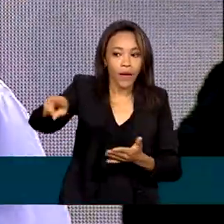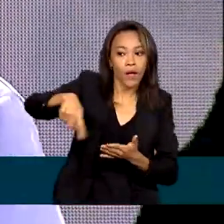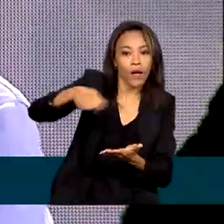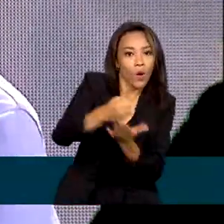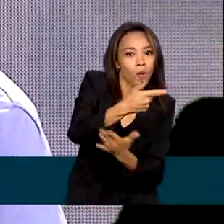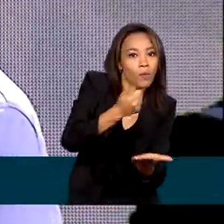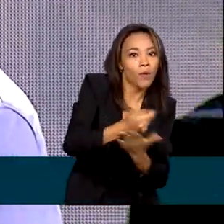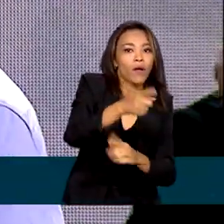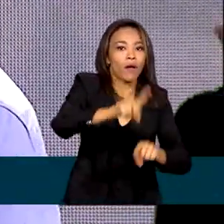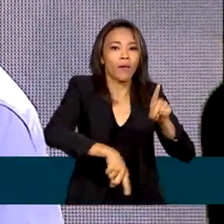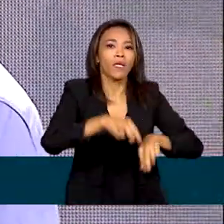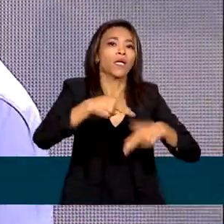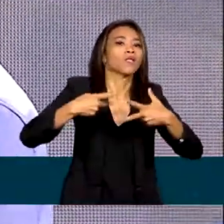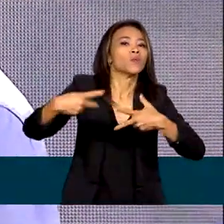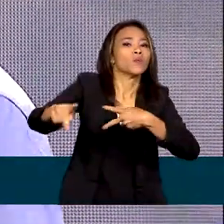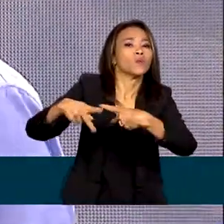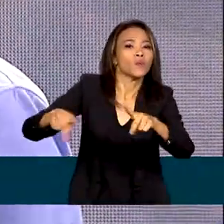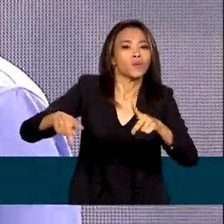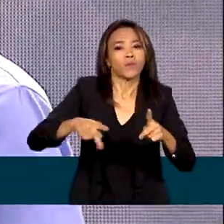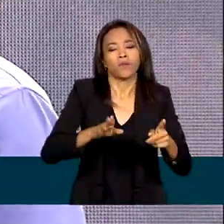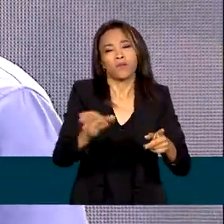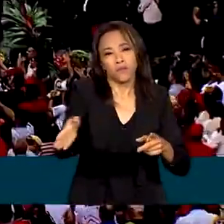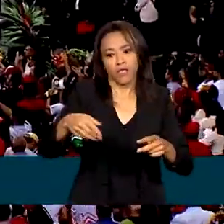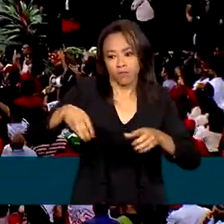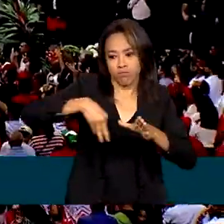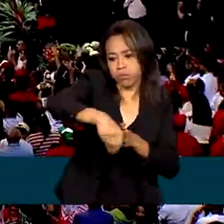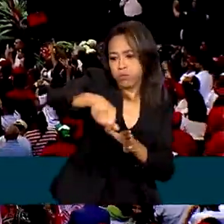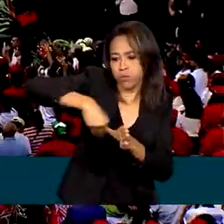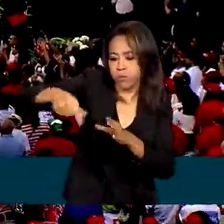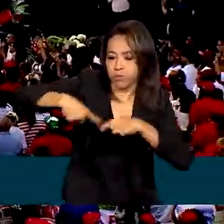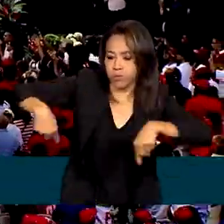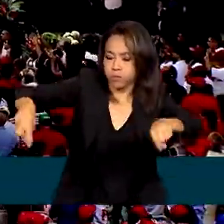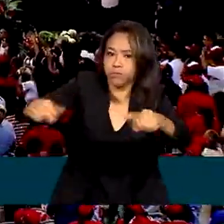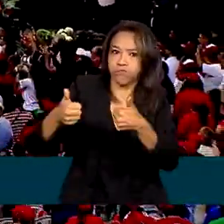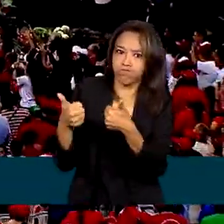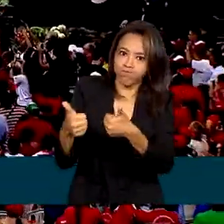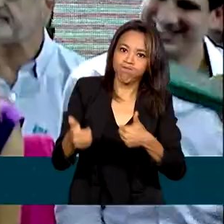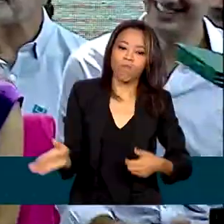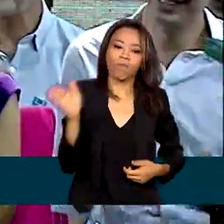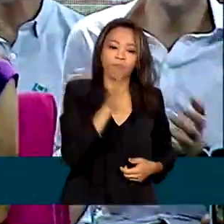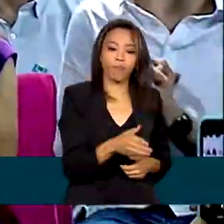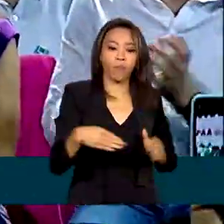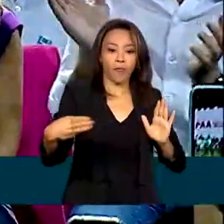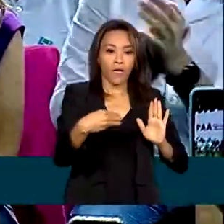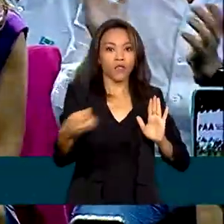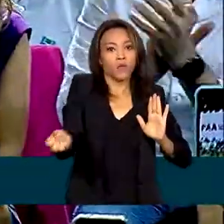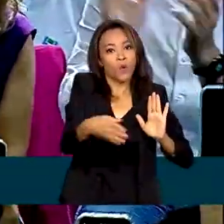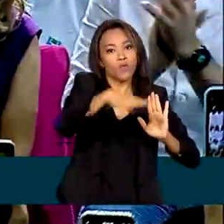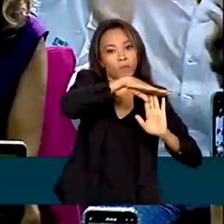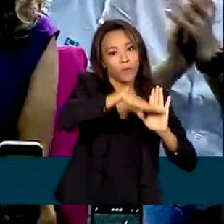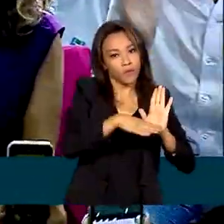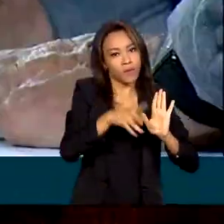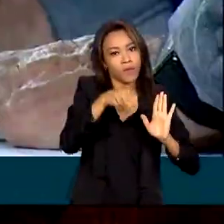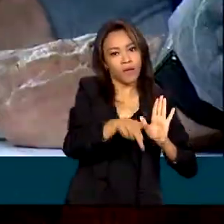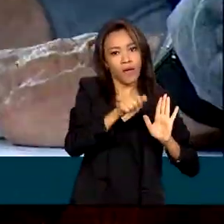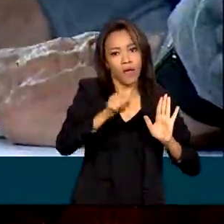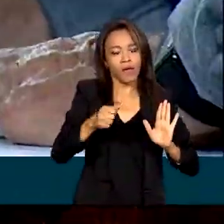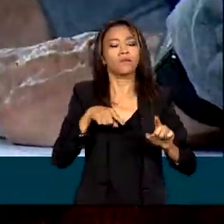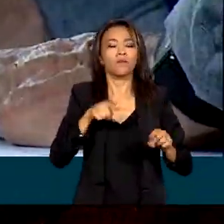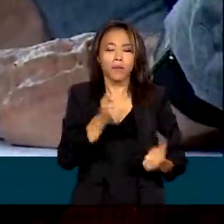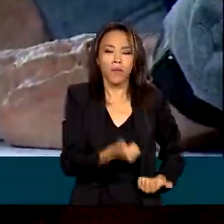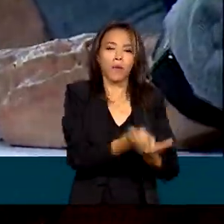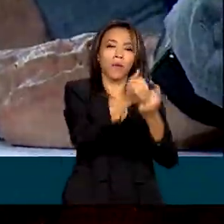mulheres nos seus quintais produtivos. O novo PAA pretende ainda facilitar o acesso a indígenas e